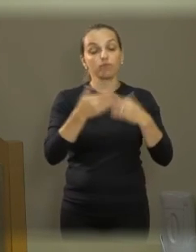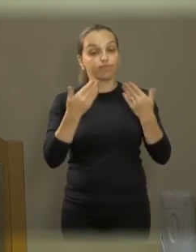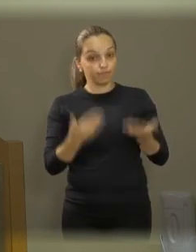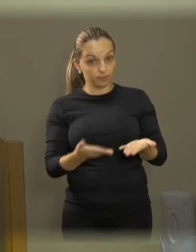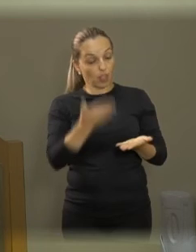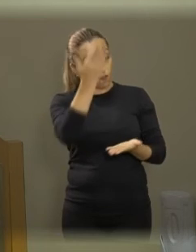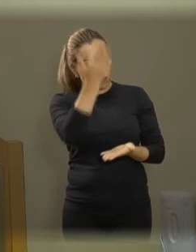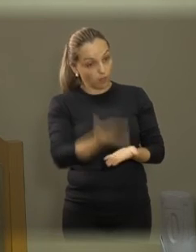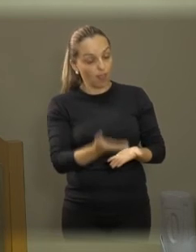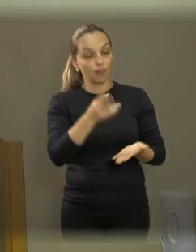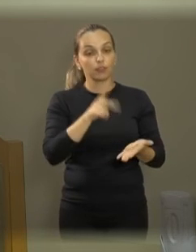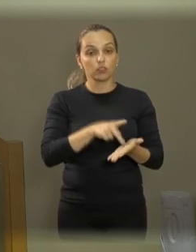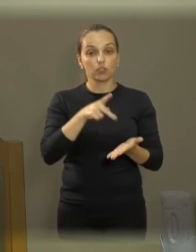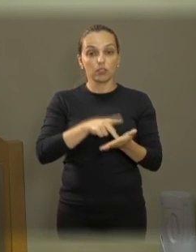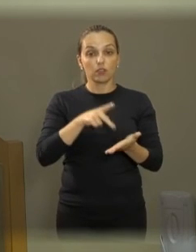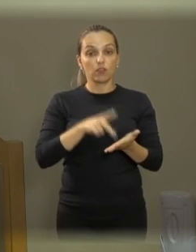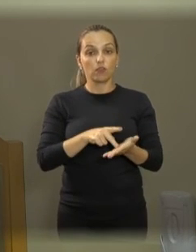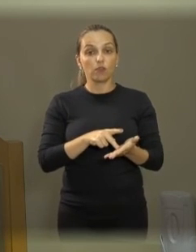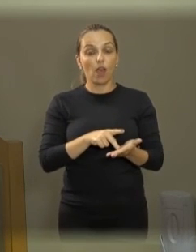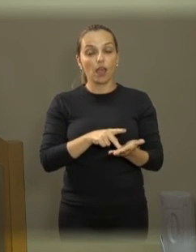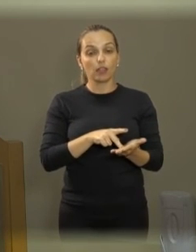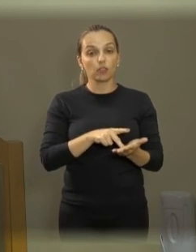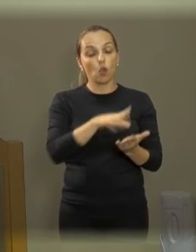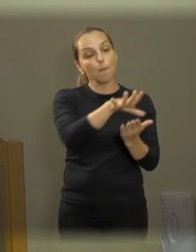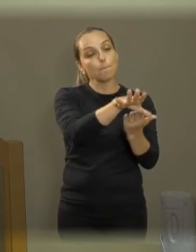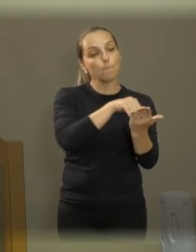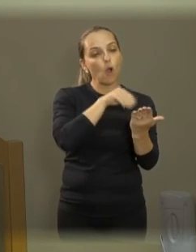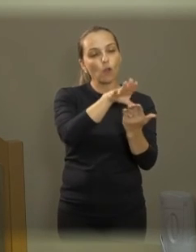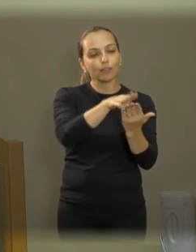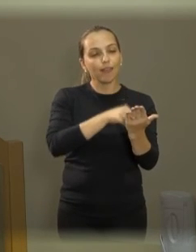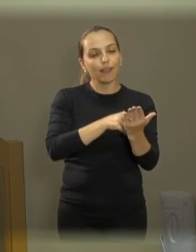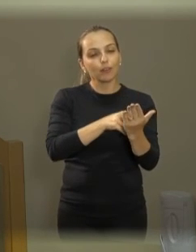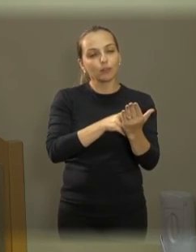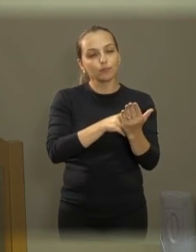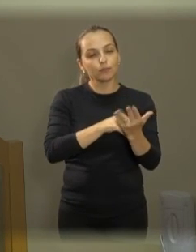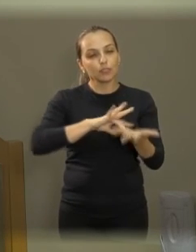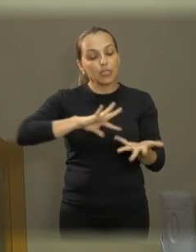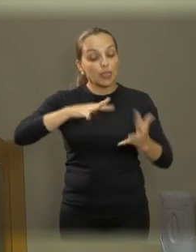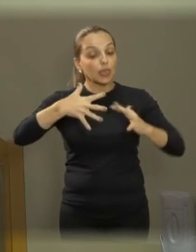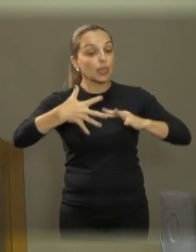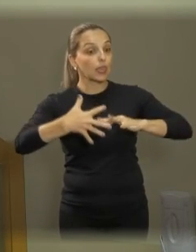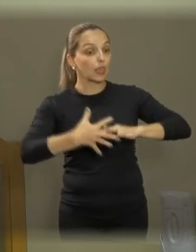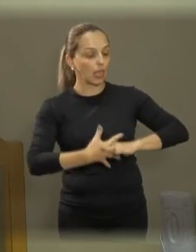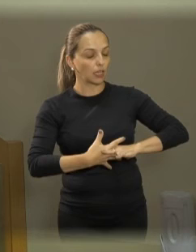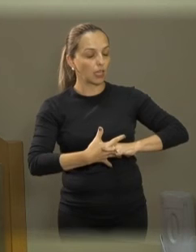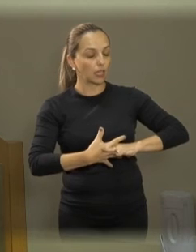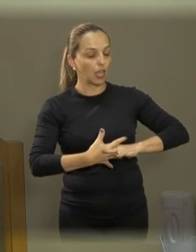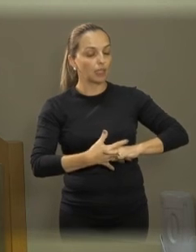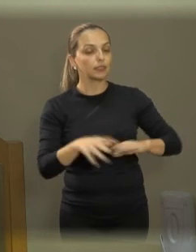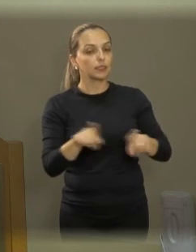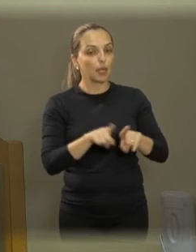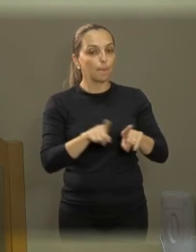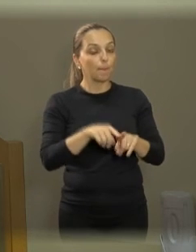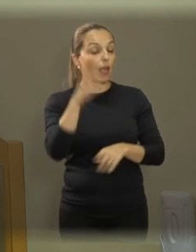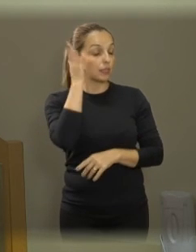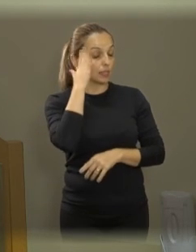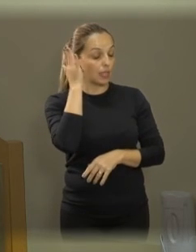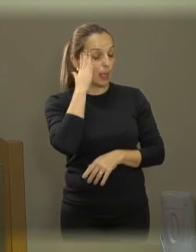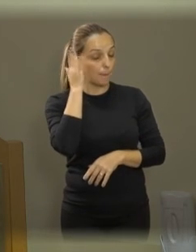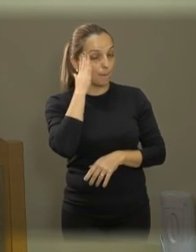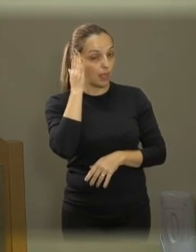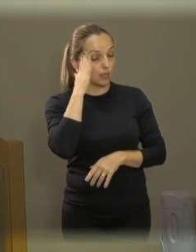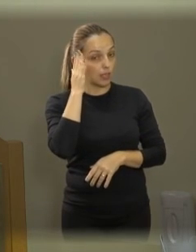que assim como você, serviam de exemplo de cidadãos e sabedoria. Felizmente, foram muitos